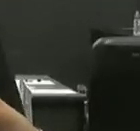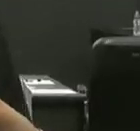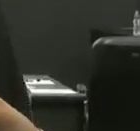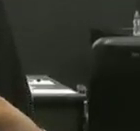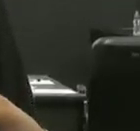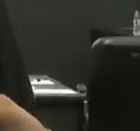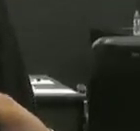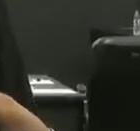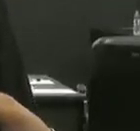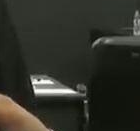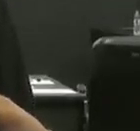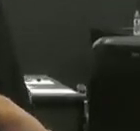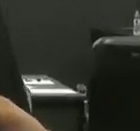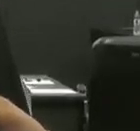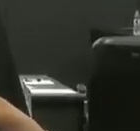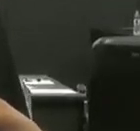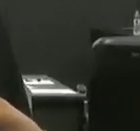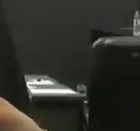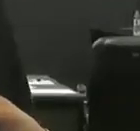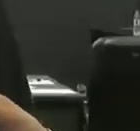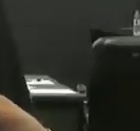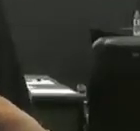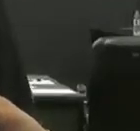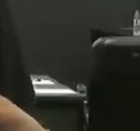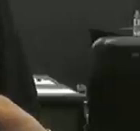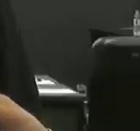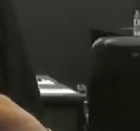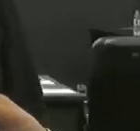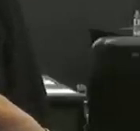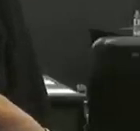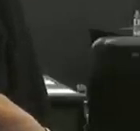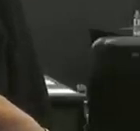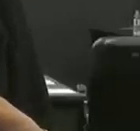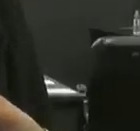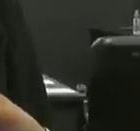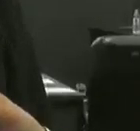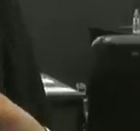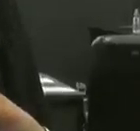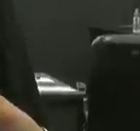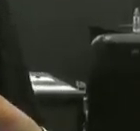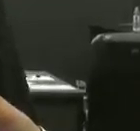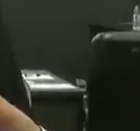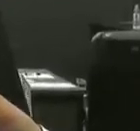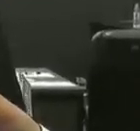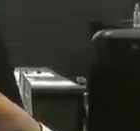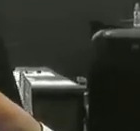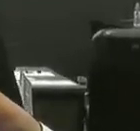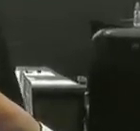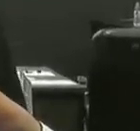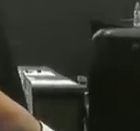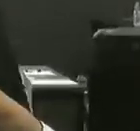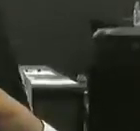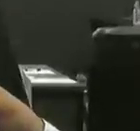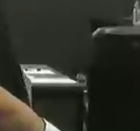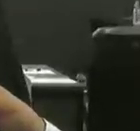que a população seja bem atendida. Esse é o mais importante para nós, principalmente para mim. E também teve mais outros debates, principalmente da questão da área aqui